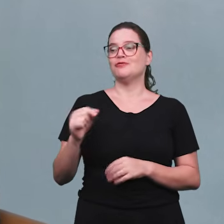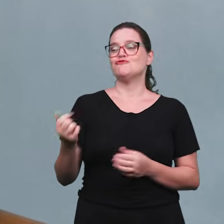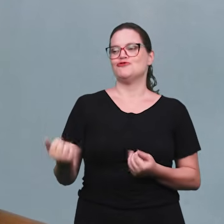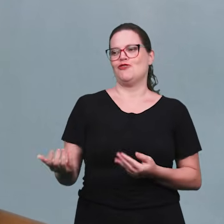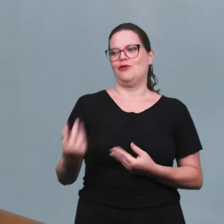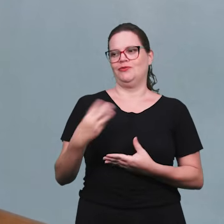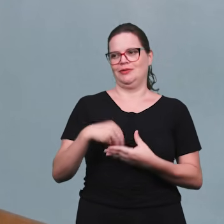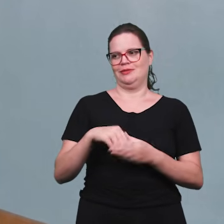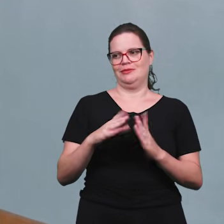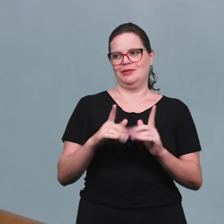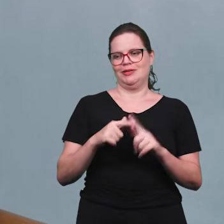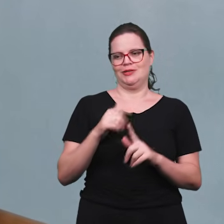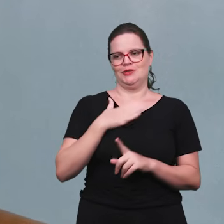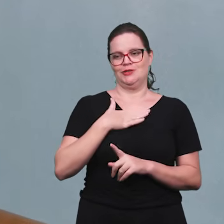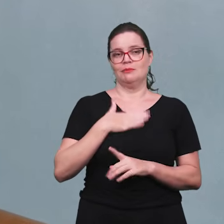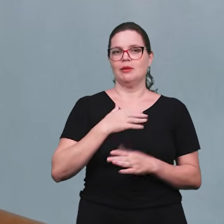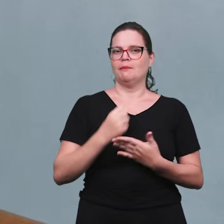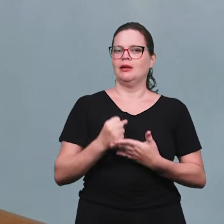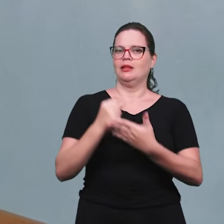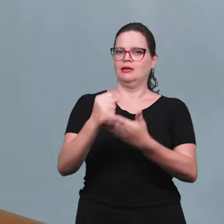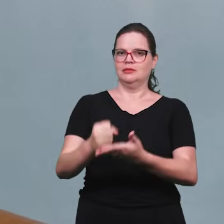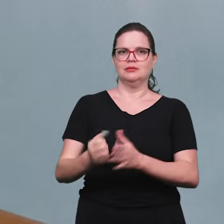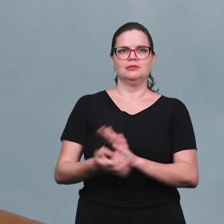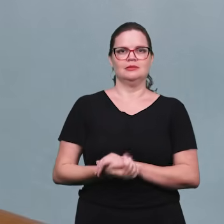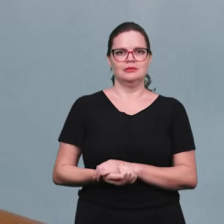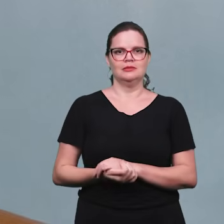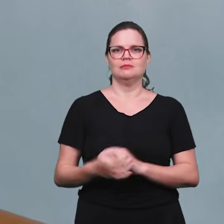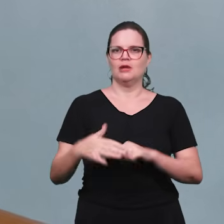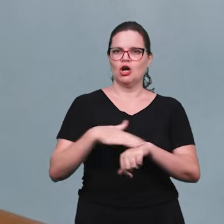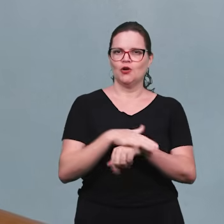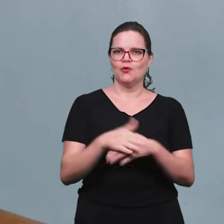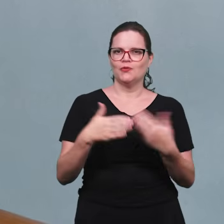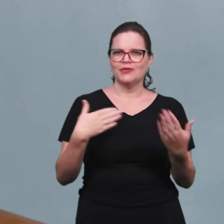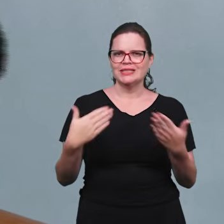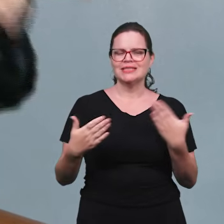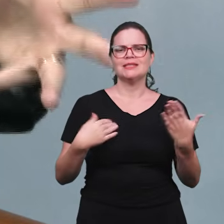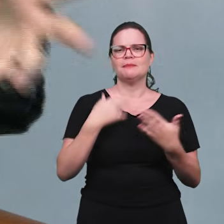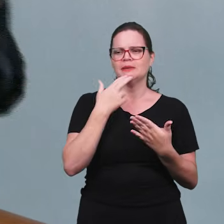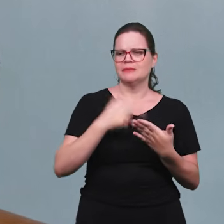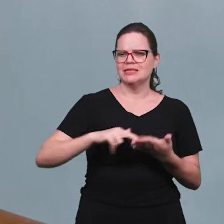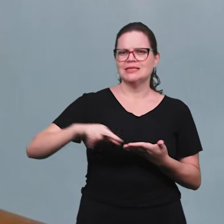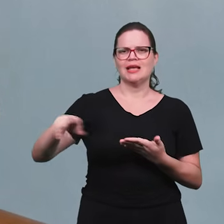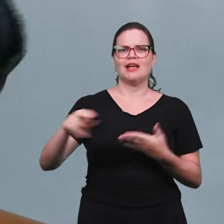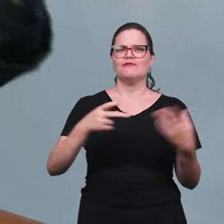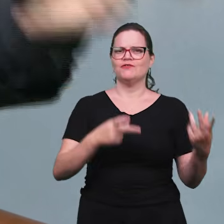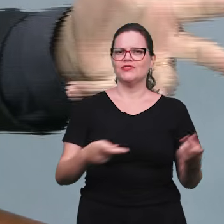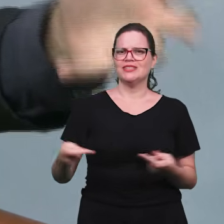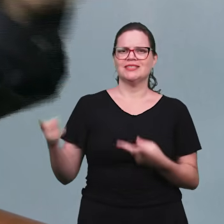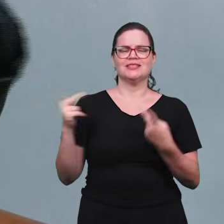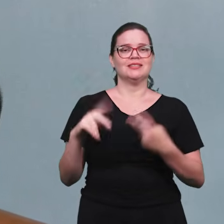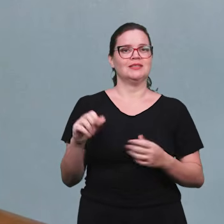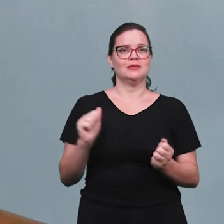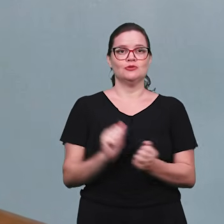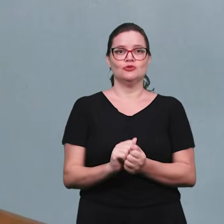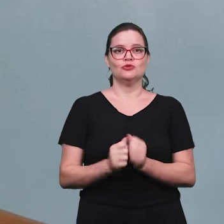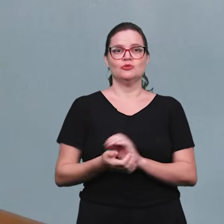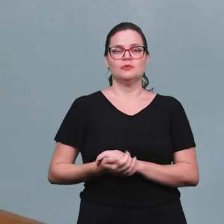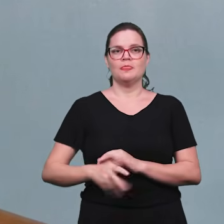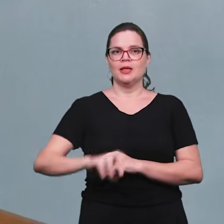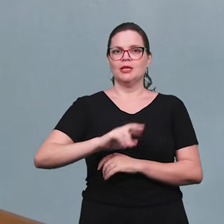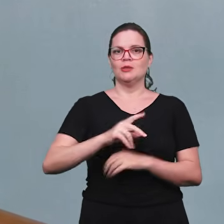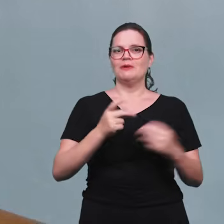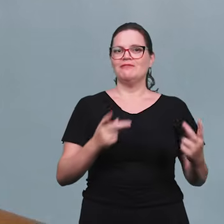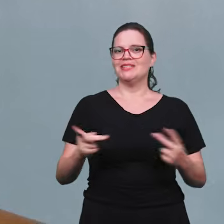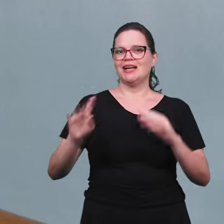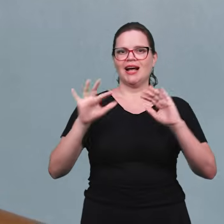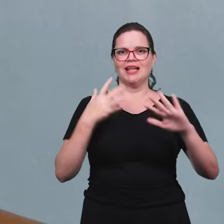Os jovens... e dar assistência, conversar com eles, mandar mensagem, fazer a visita para o idoso. Não é a